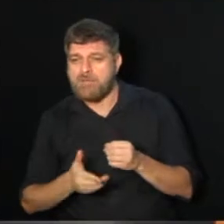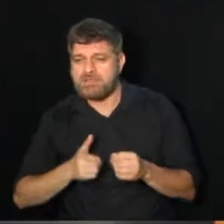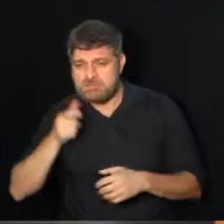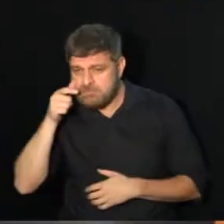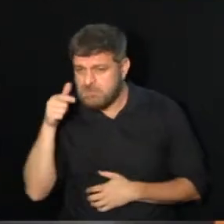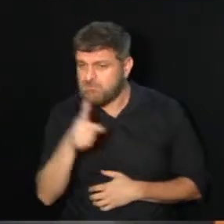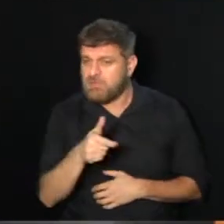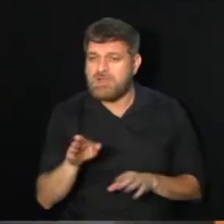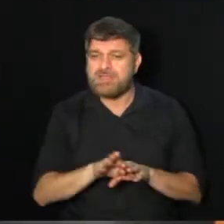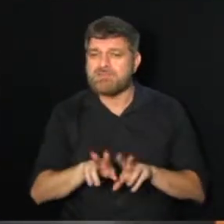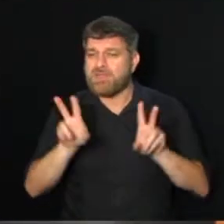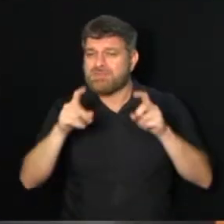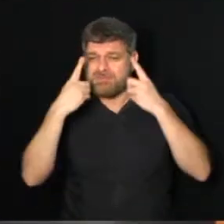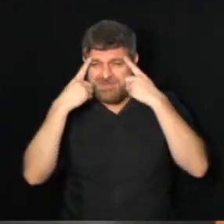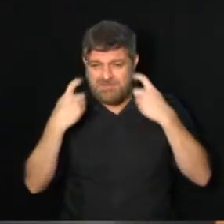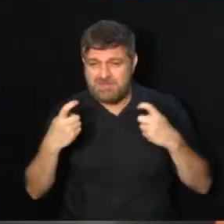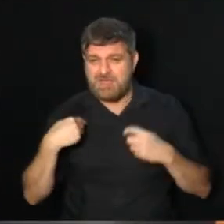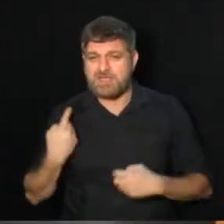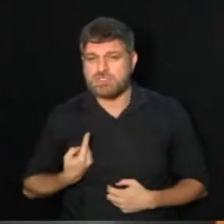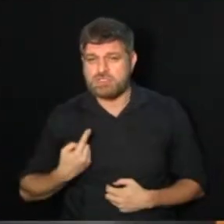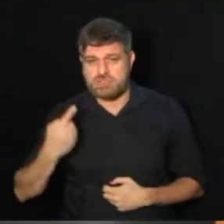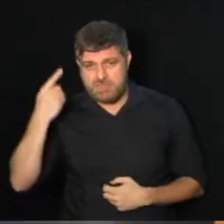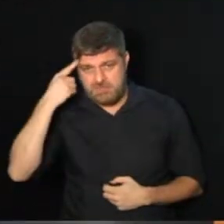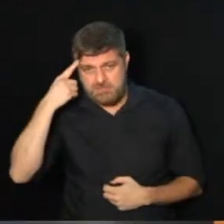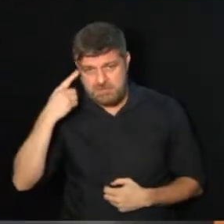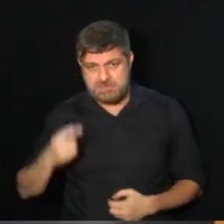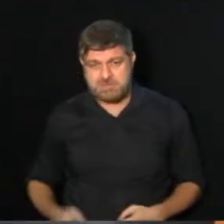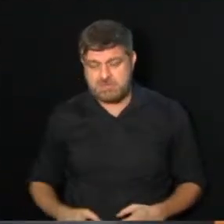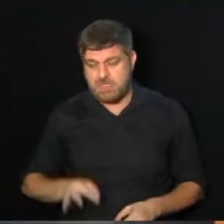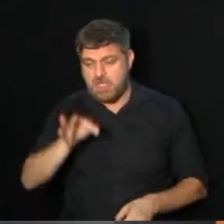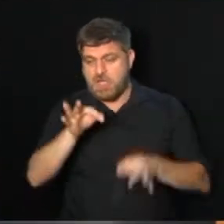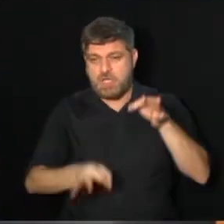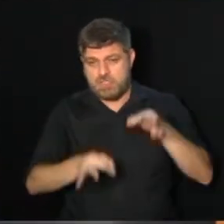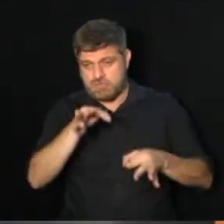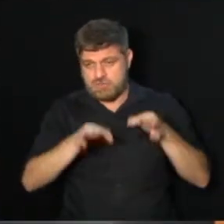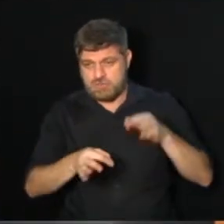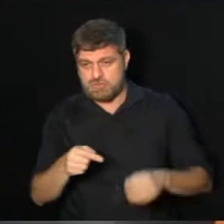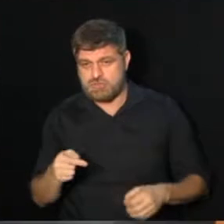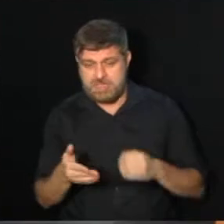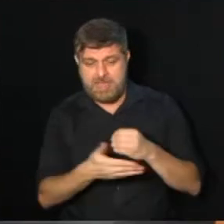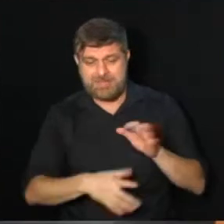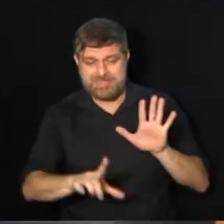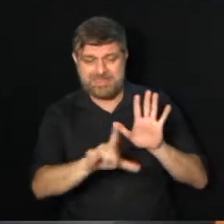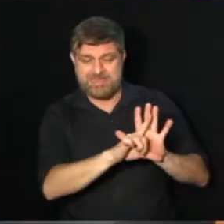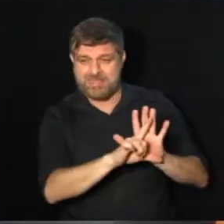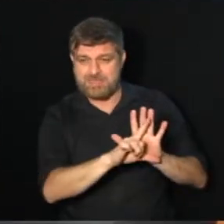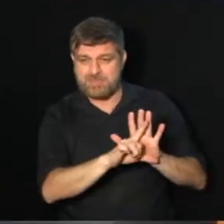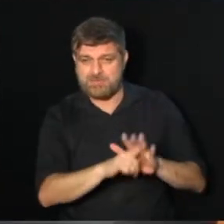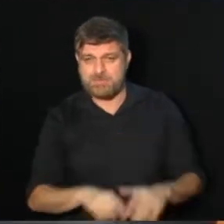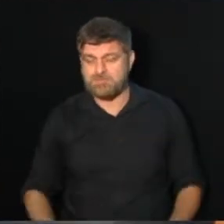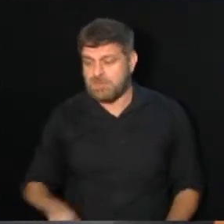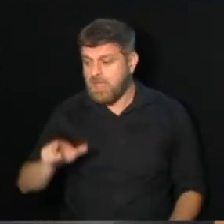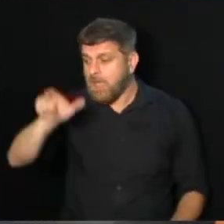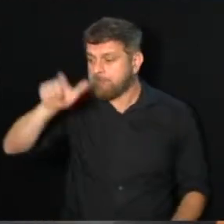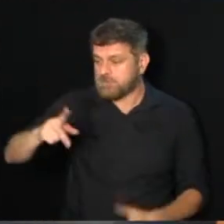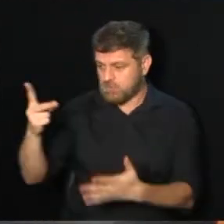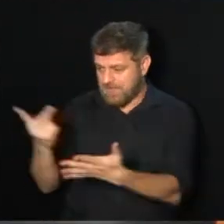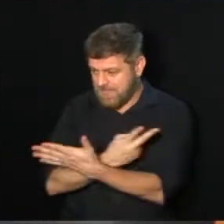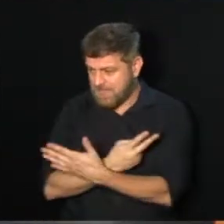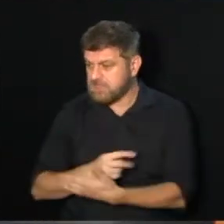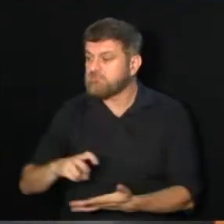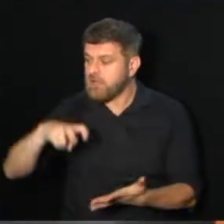e violências, baseamos na justiça retributiva, que basicamente está baseada na lei, na culpa e na